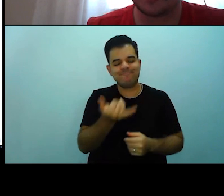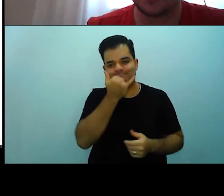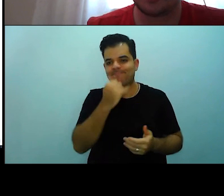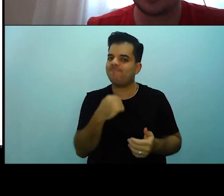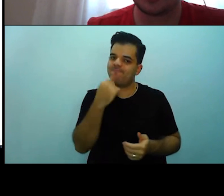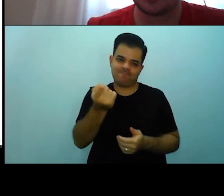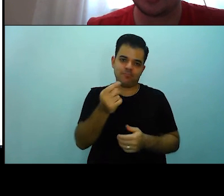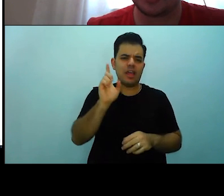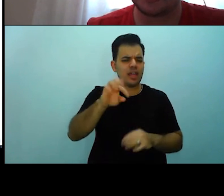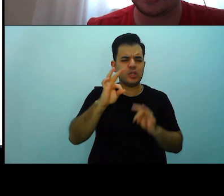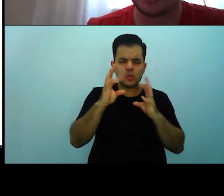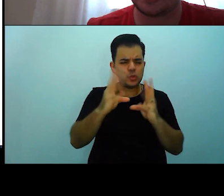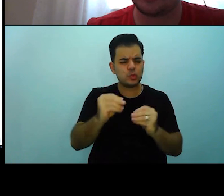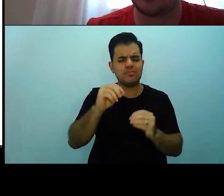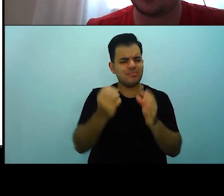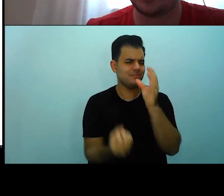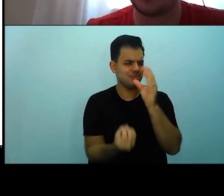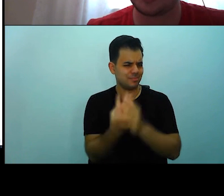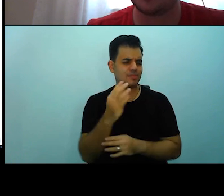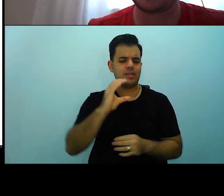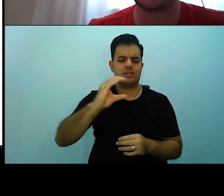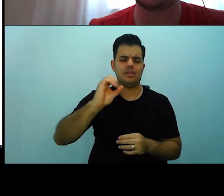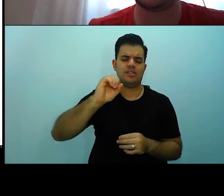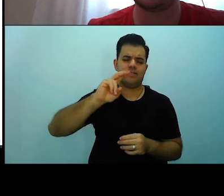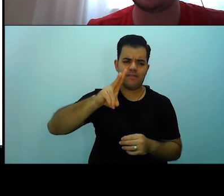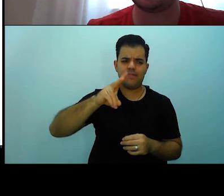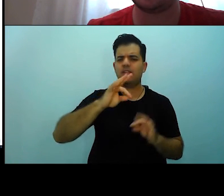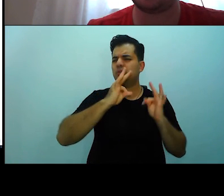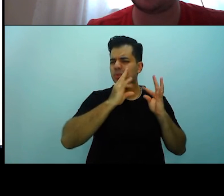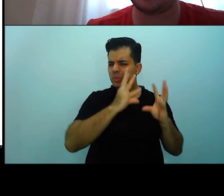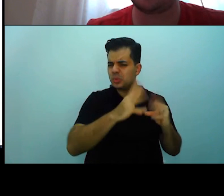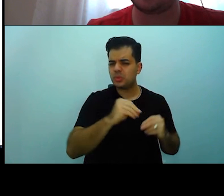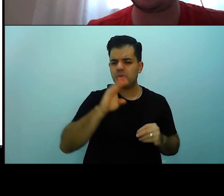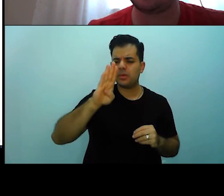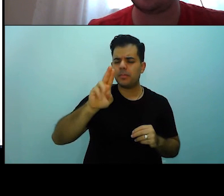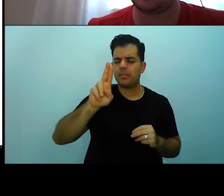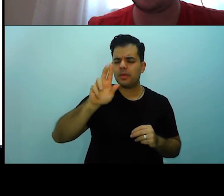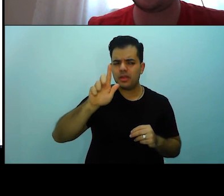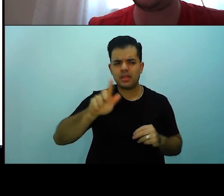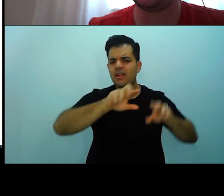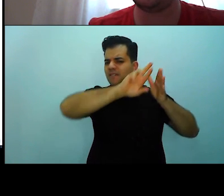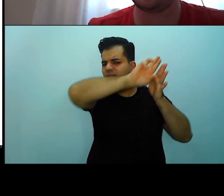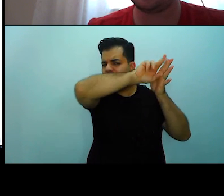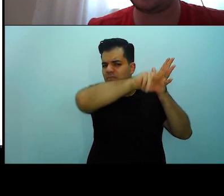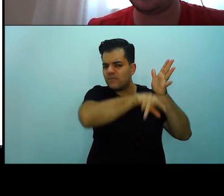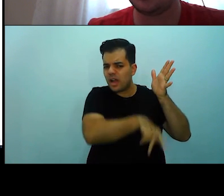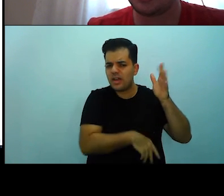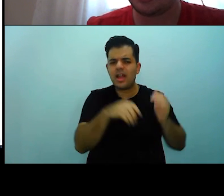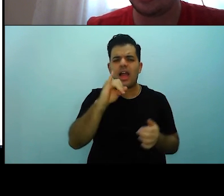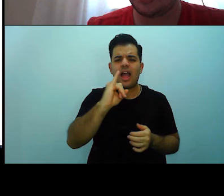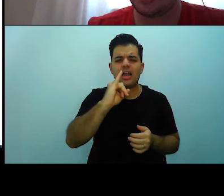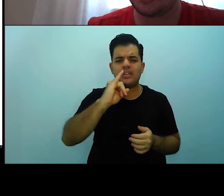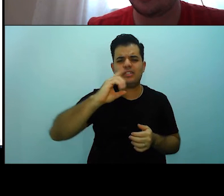gera um CSV com todos os bugs, né? Com abertura, bem aquele padrãozinho de planilha mesmo, ID do